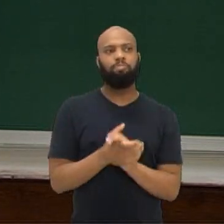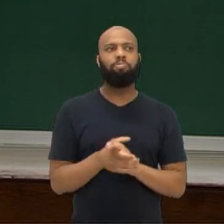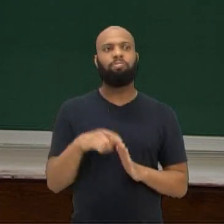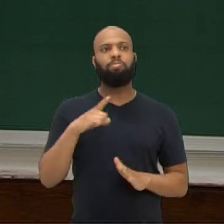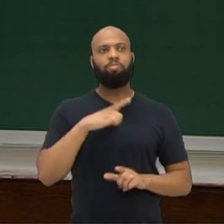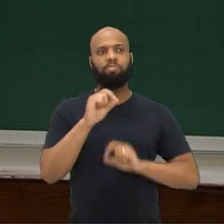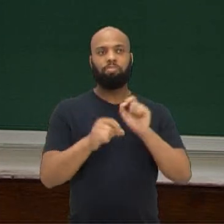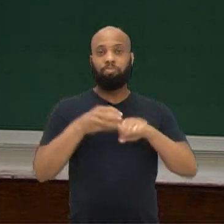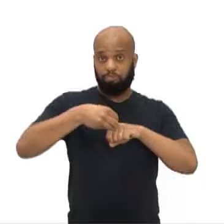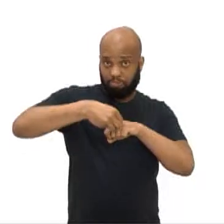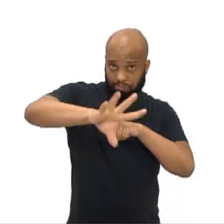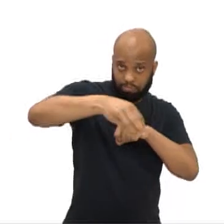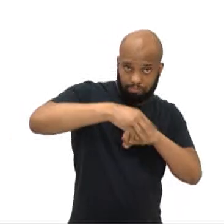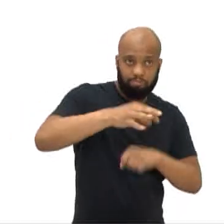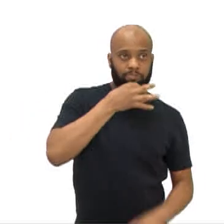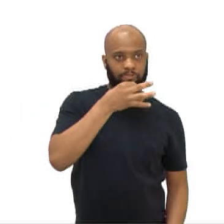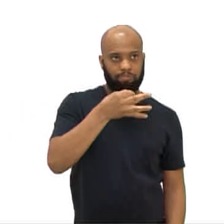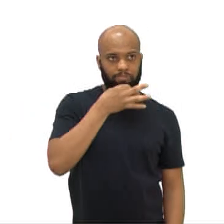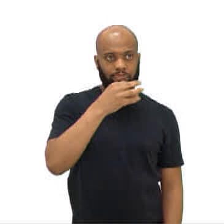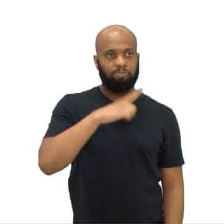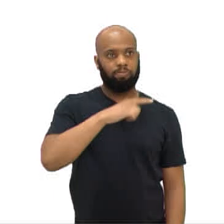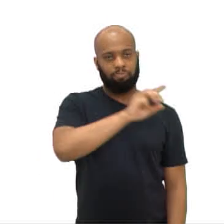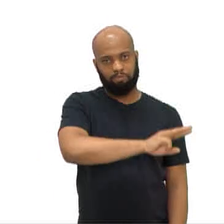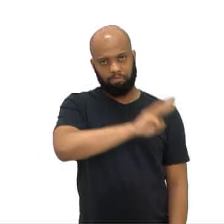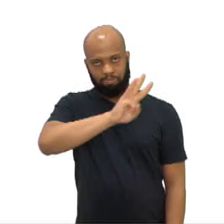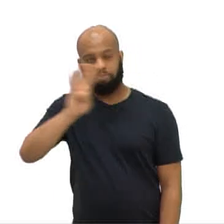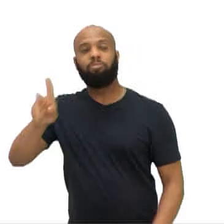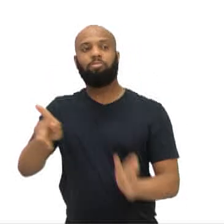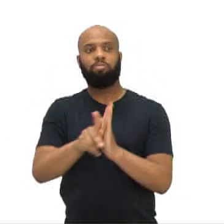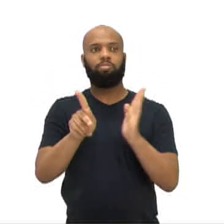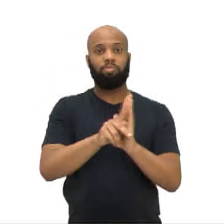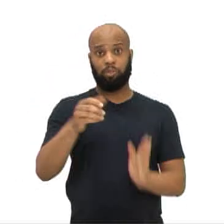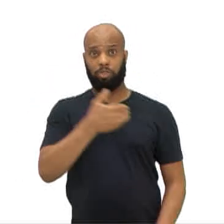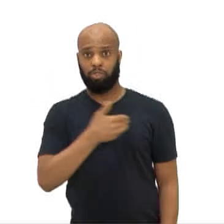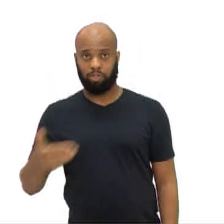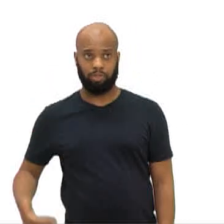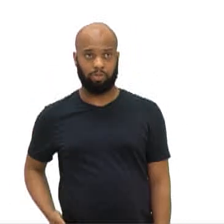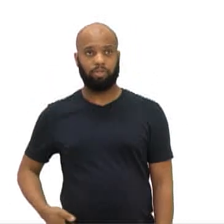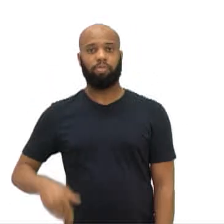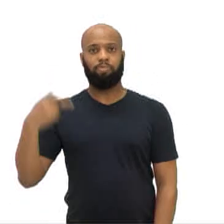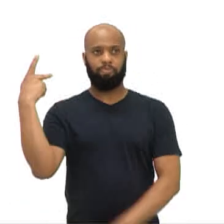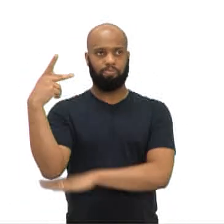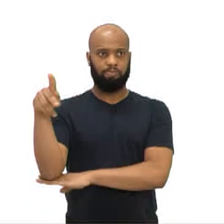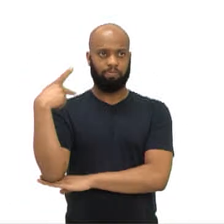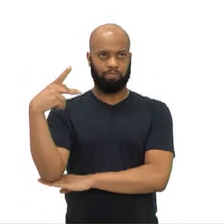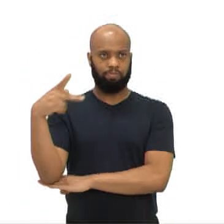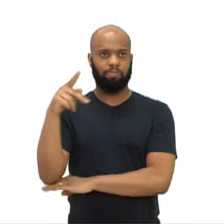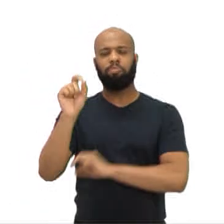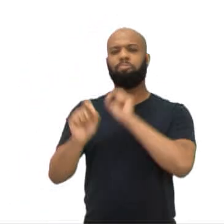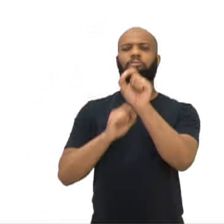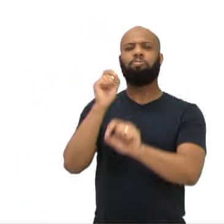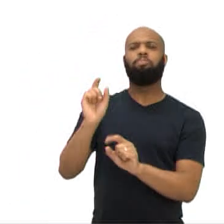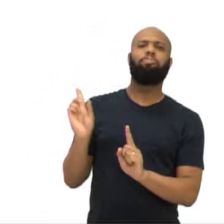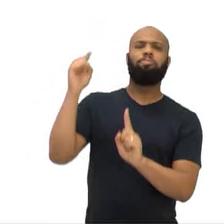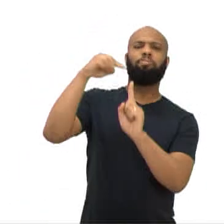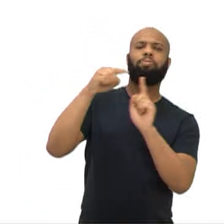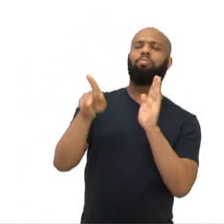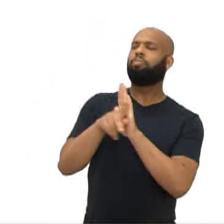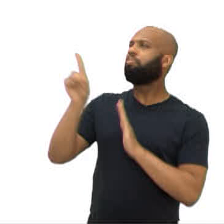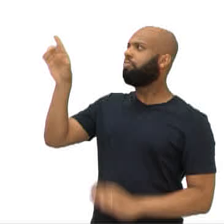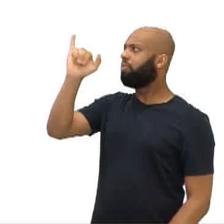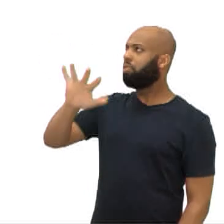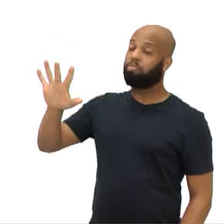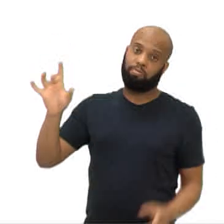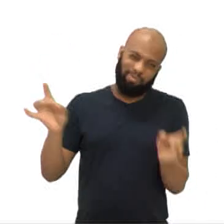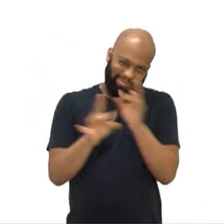umas sugerências é um sítio, né, do governo paraguaio, Senator. Qual que é a ideia com essas imagens para nós irmos terminando a